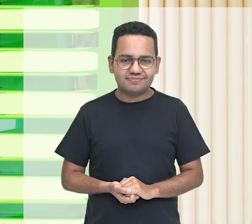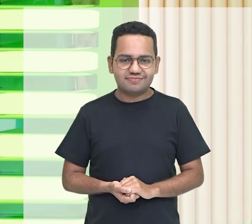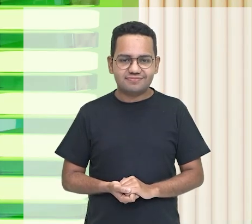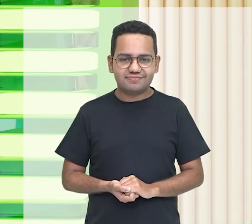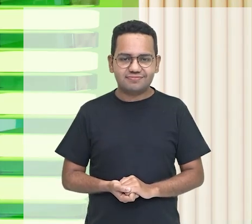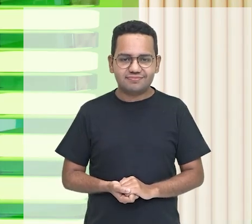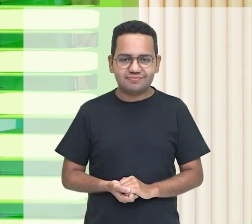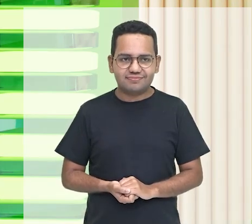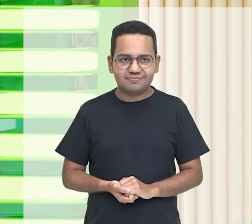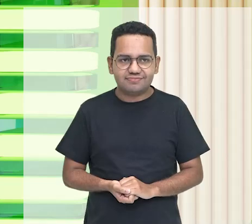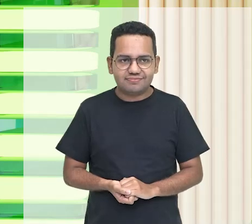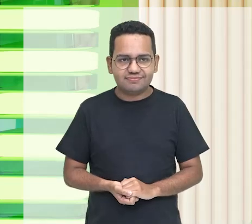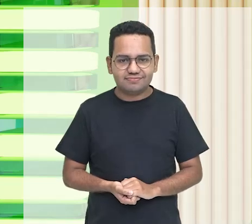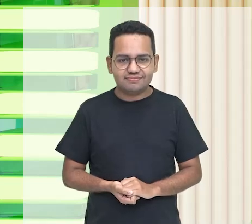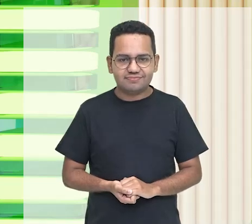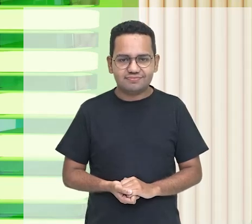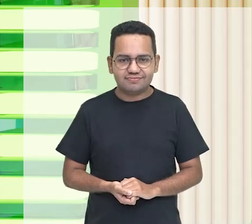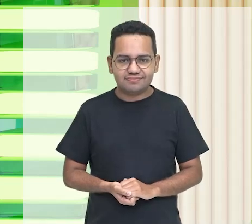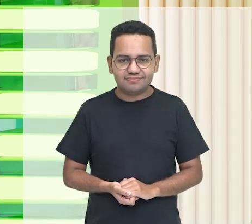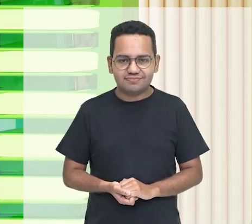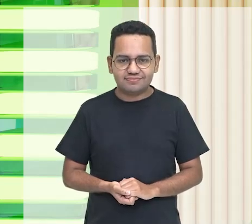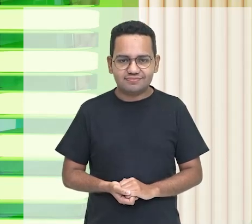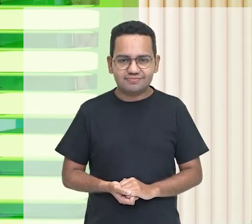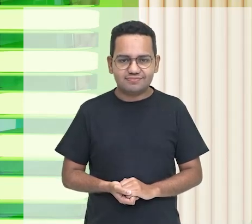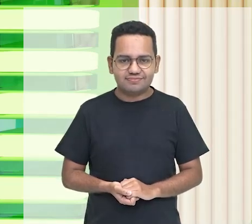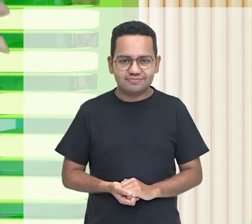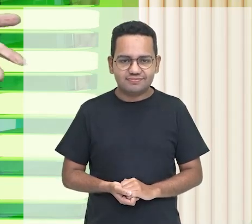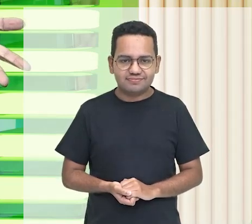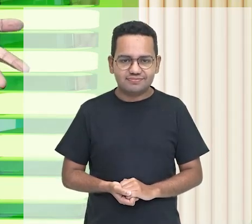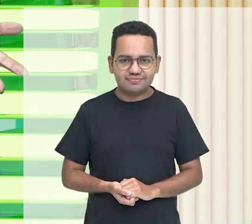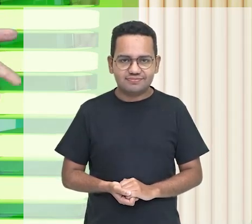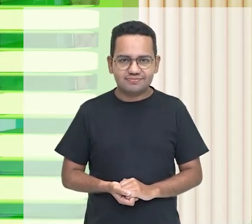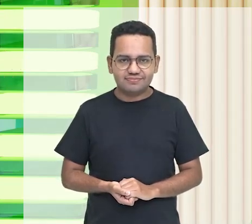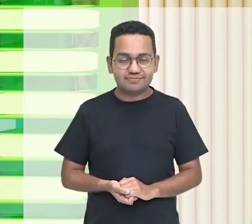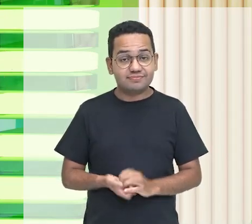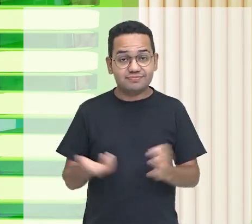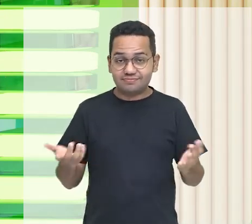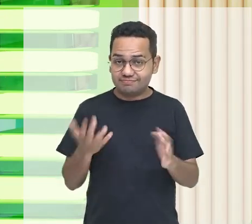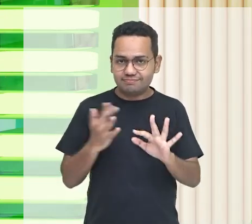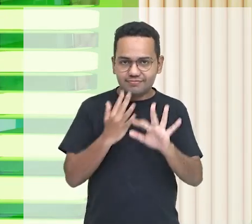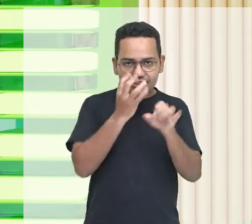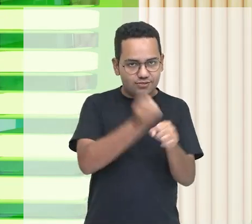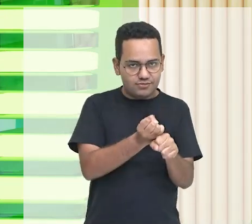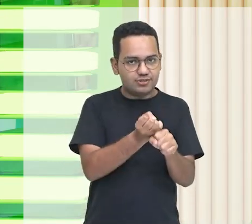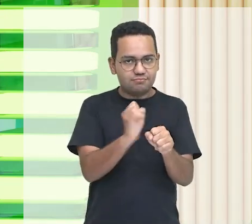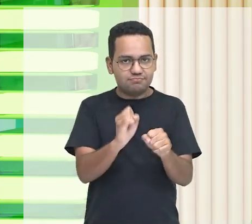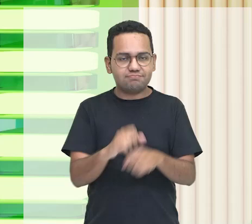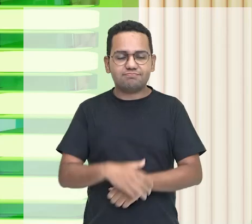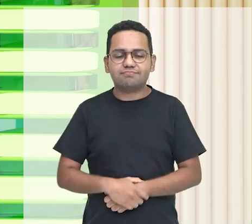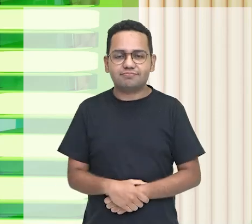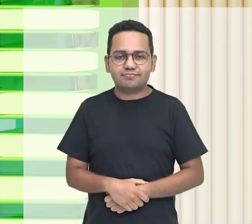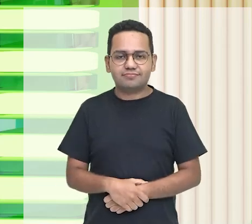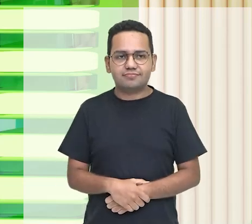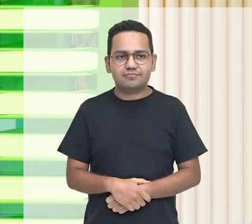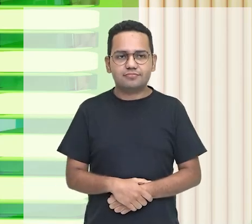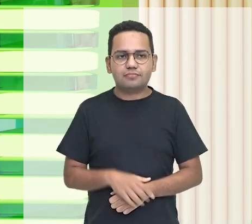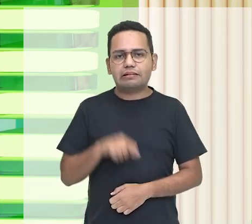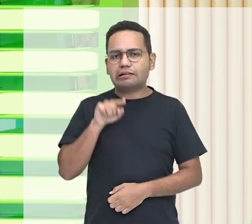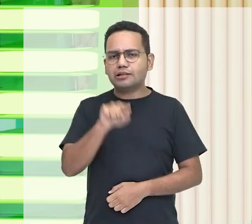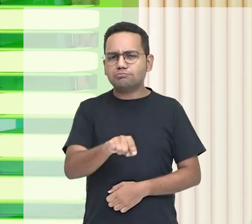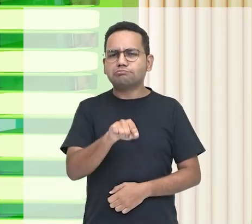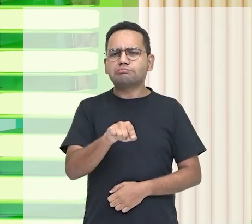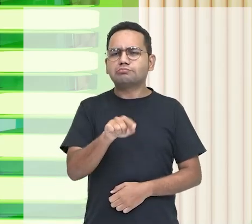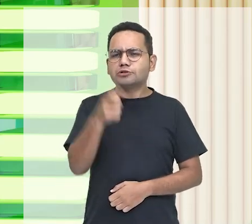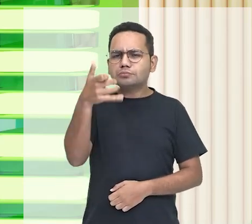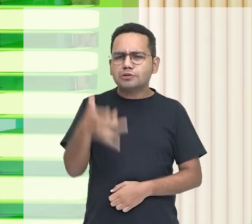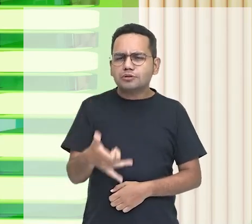Muito bem, pessoal. Estamos na nossa revisão, parte 1, falando